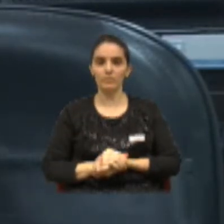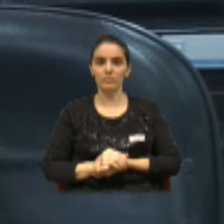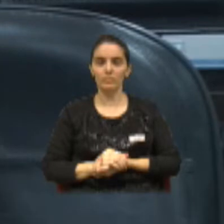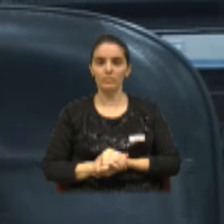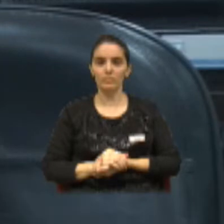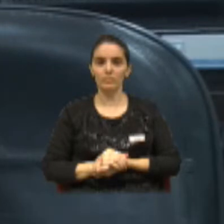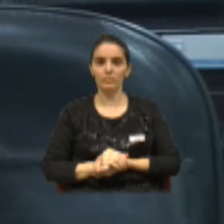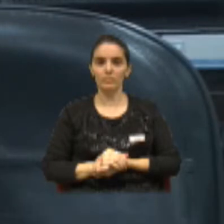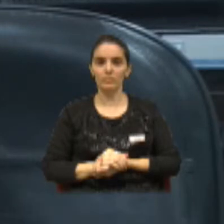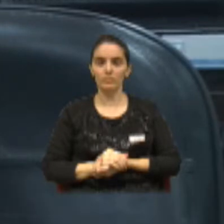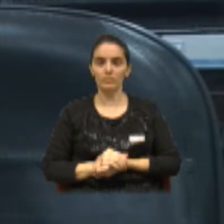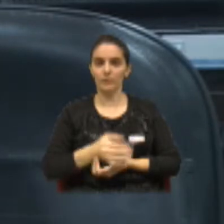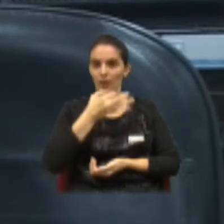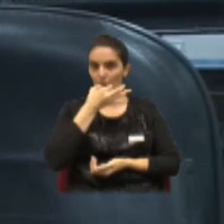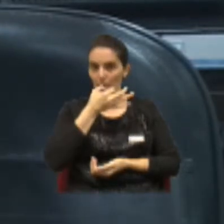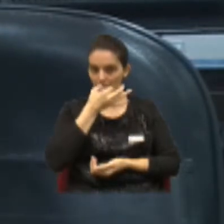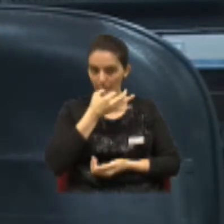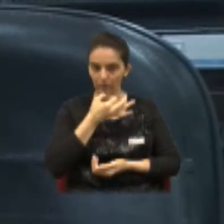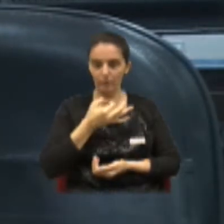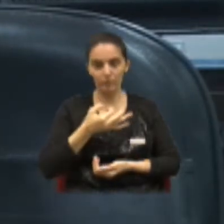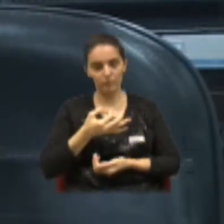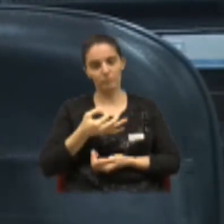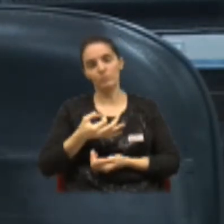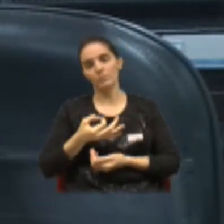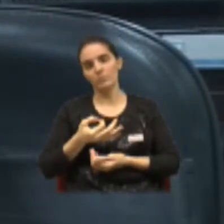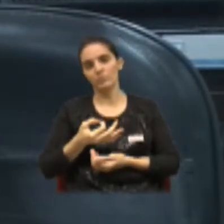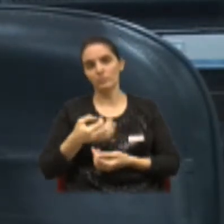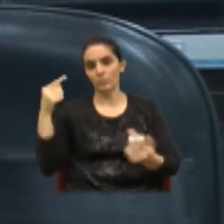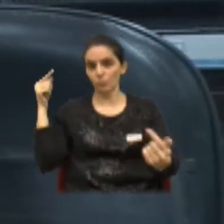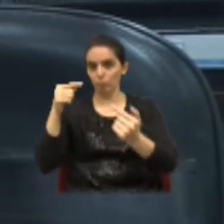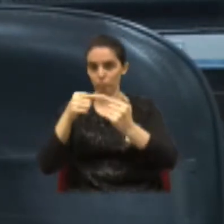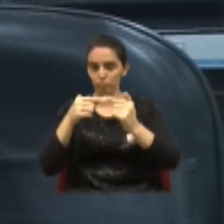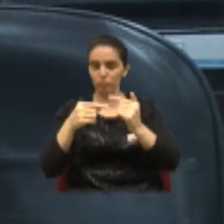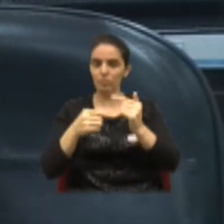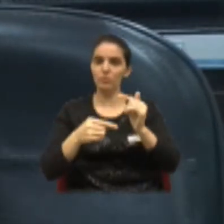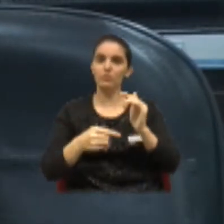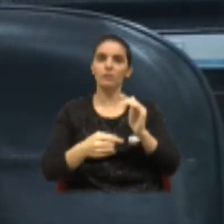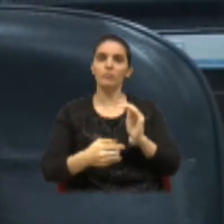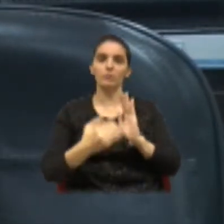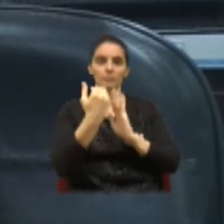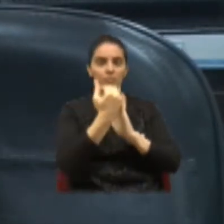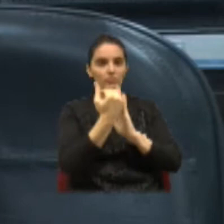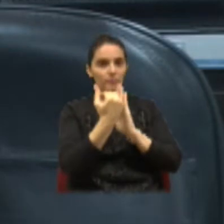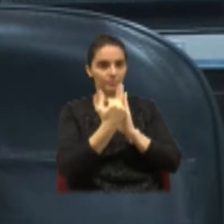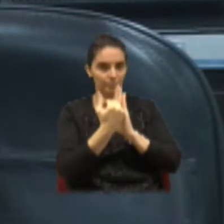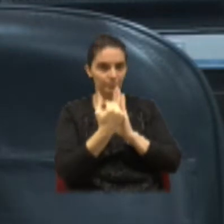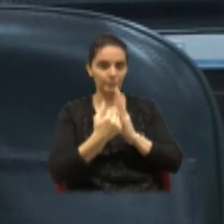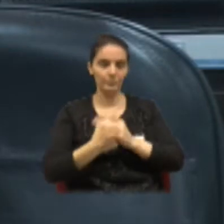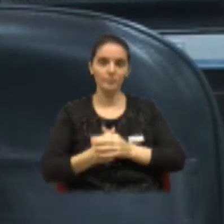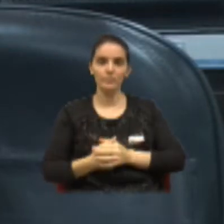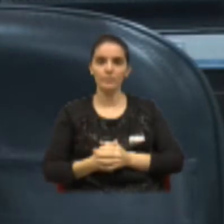propositura, gostaria de cumprimentar aqui a